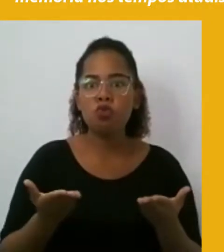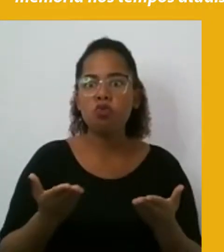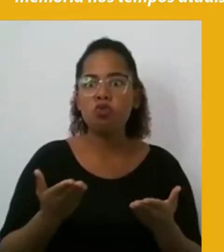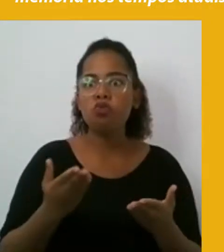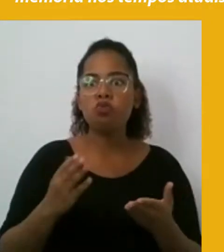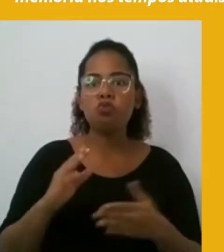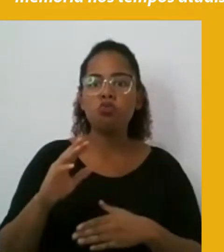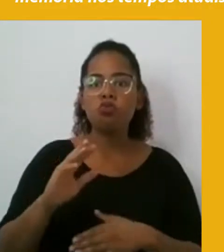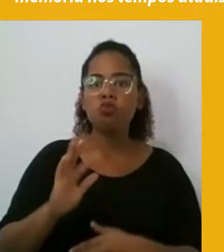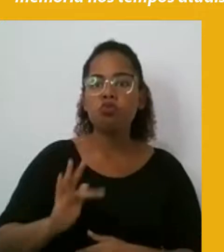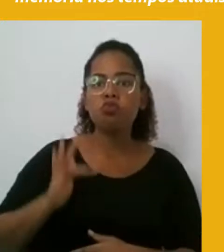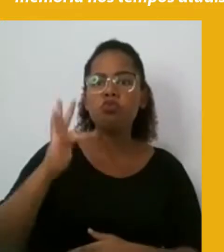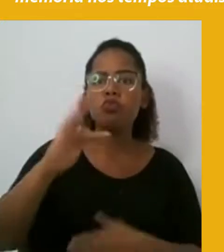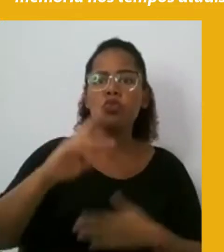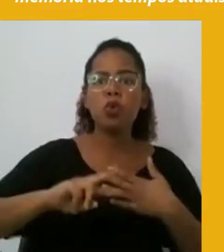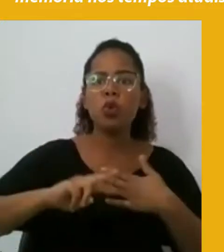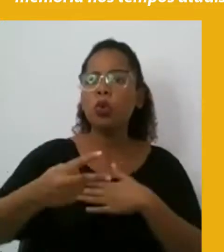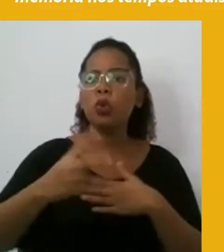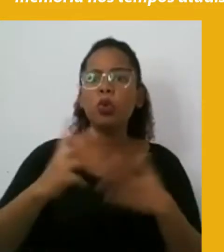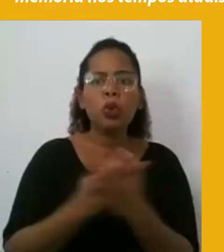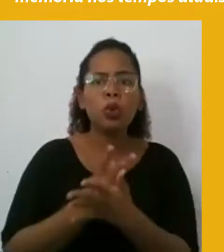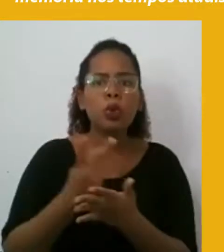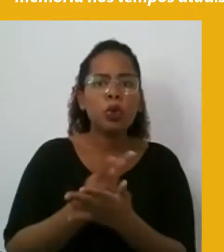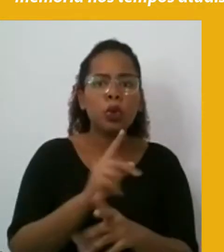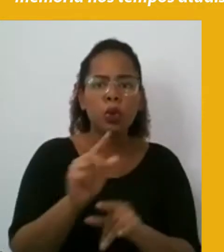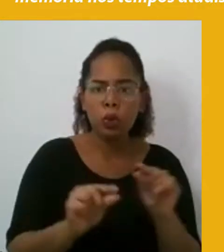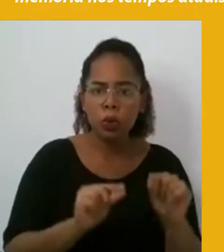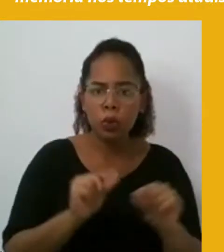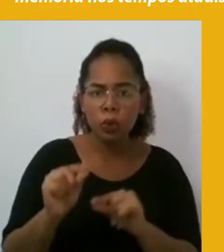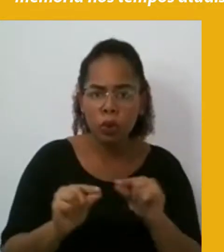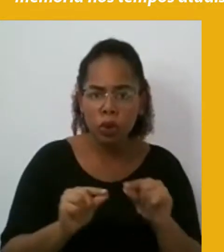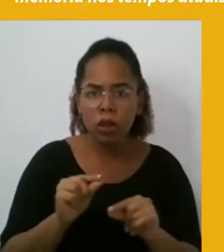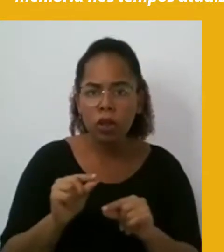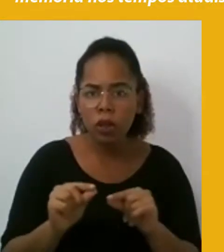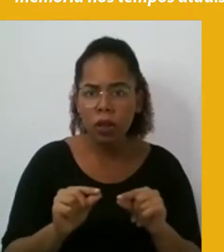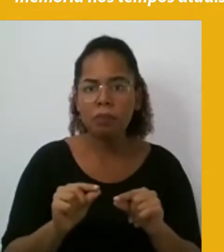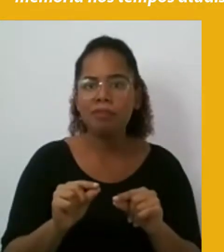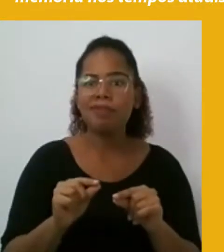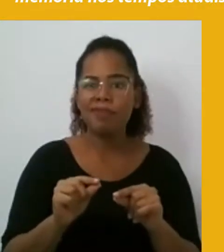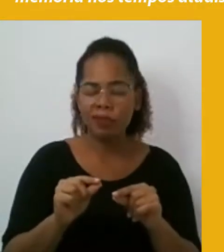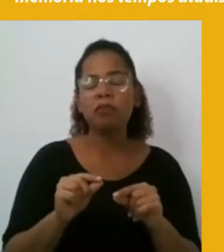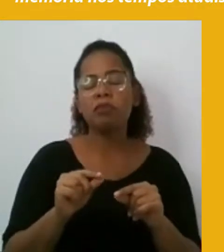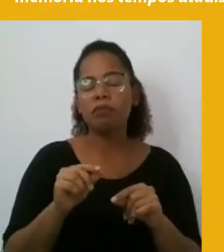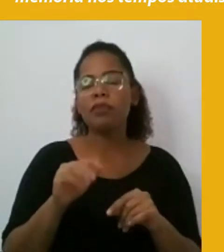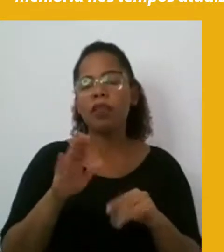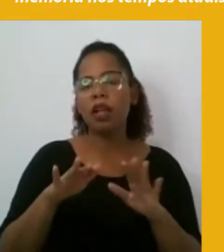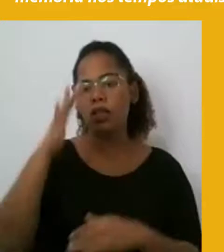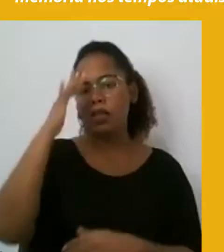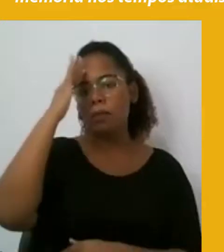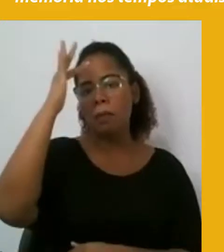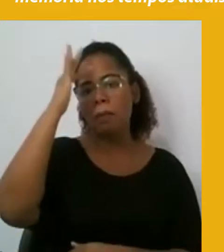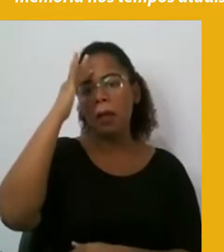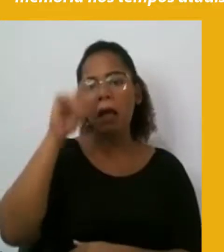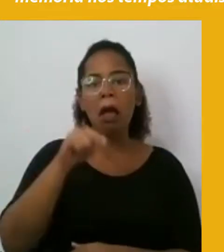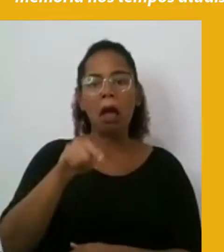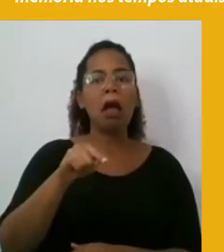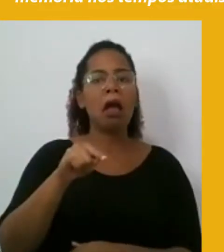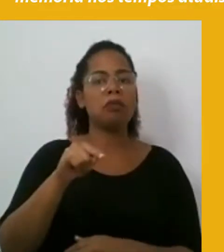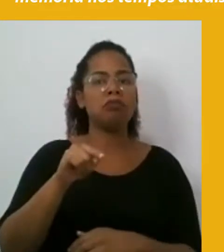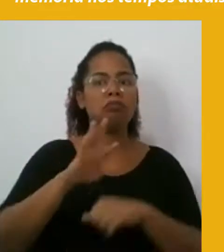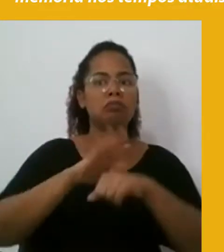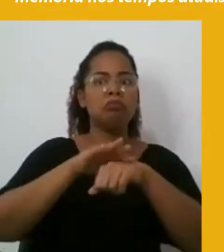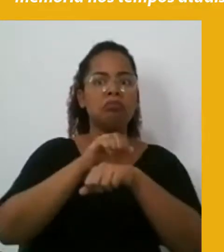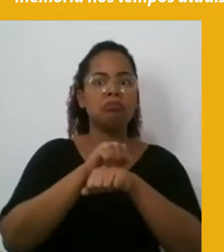impactos, a gente se anima muito no início, achando, enfim, que está vivendo uma novidade, que aquela novidade então, por